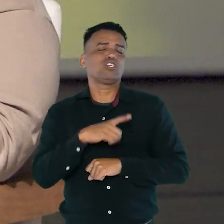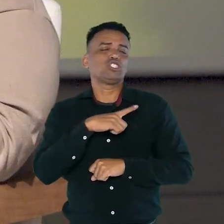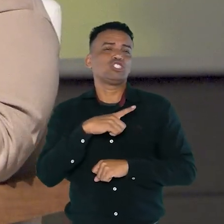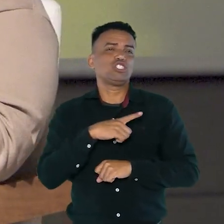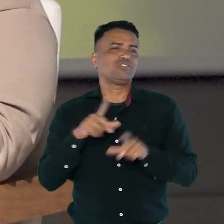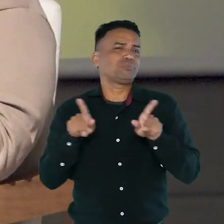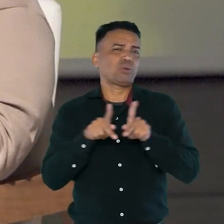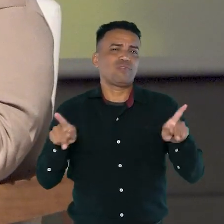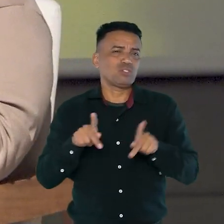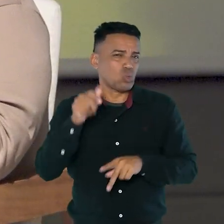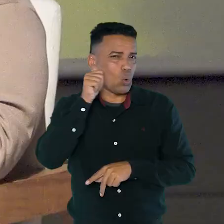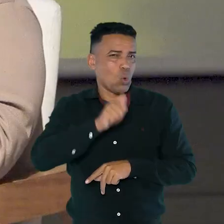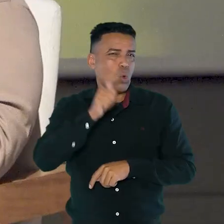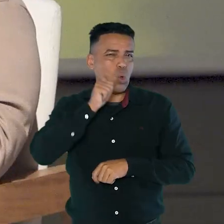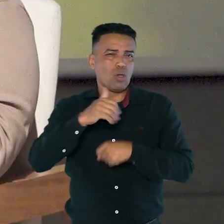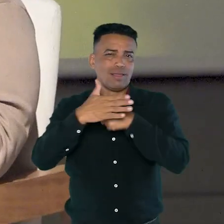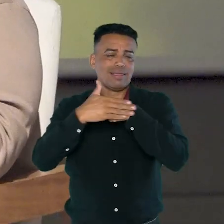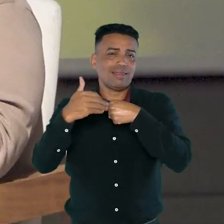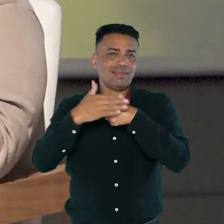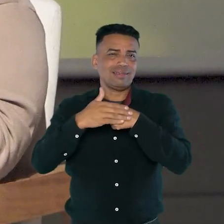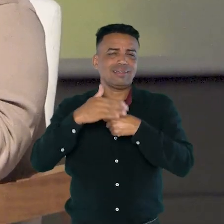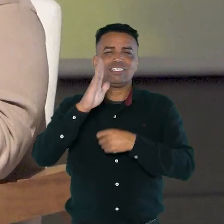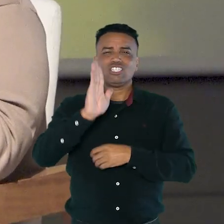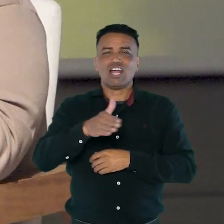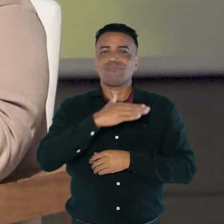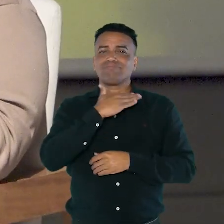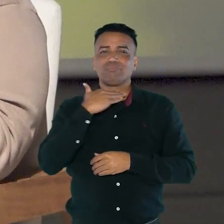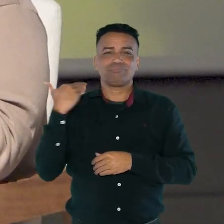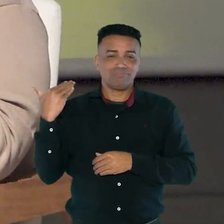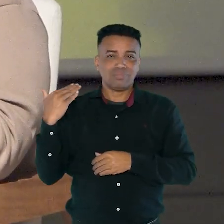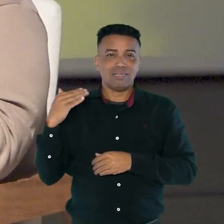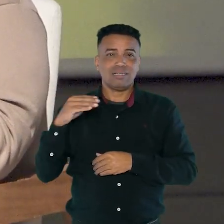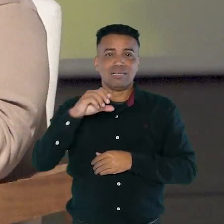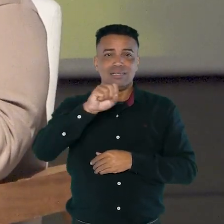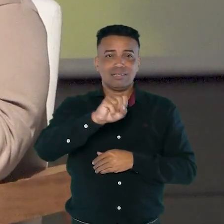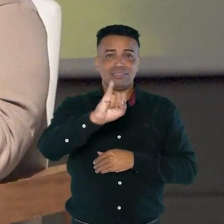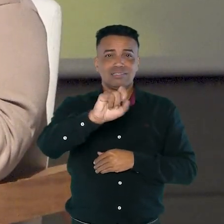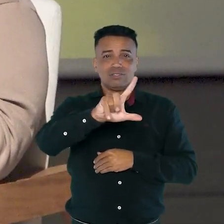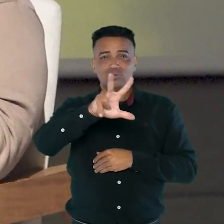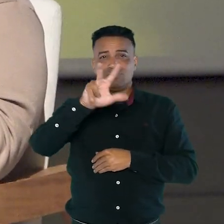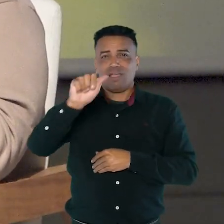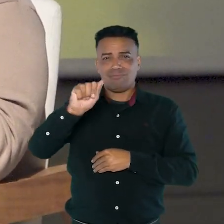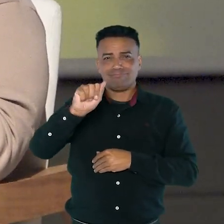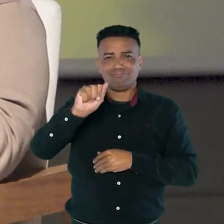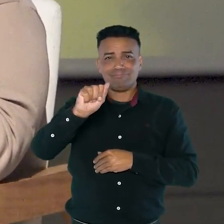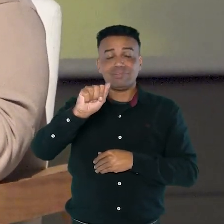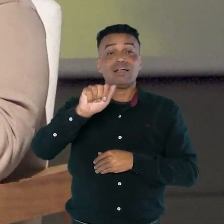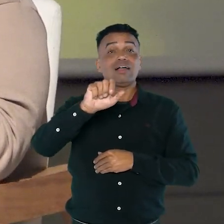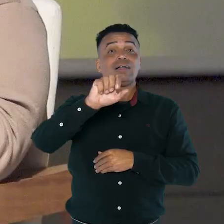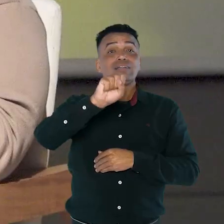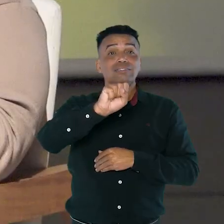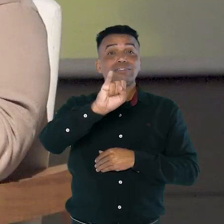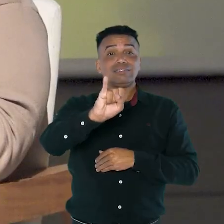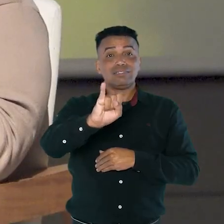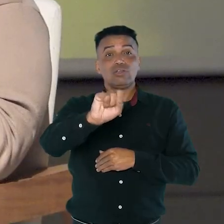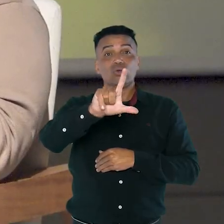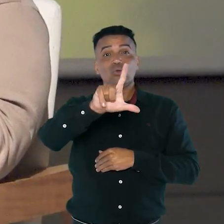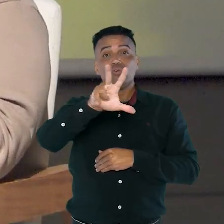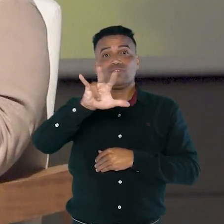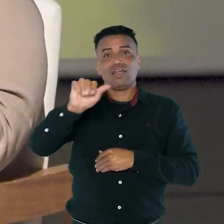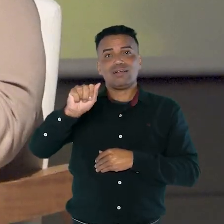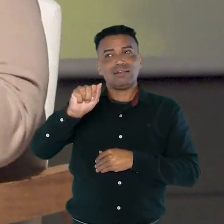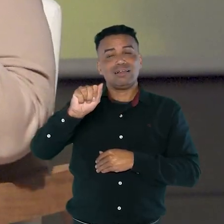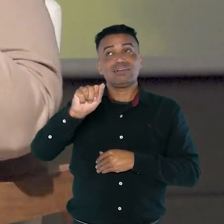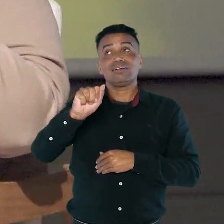tive uma professora muito querida, já falecida, a Silvia Adriana Davini. Ela dizia que quando ela ia ao teatro, ela queria